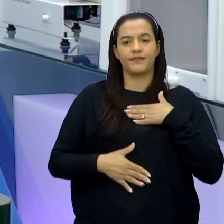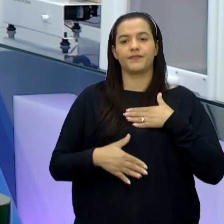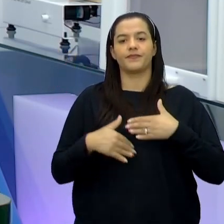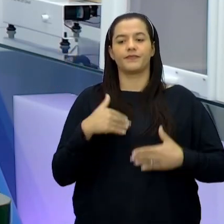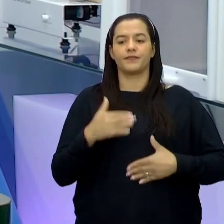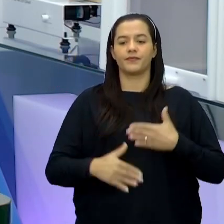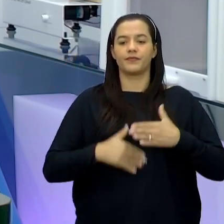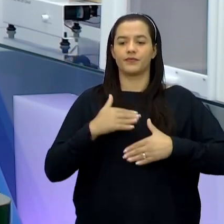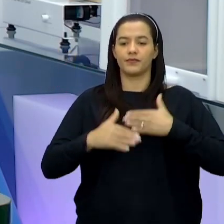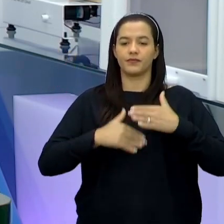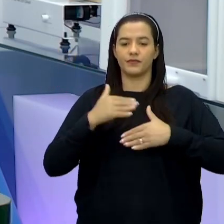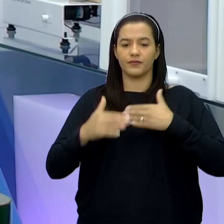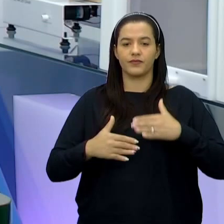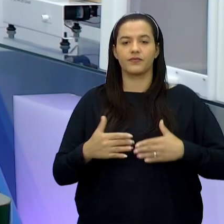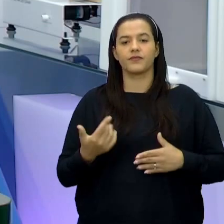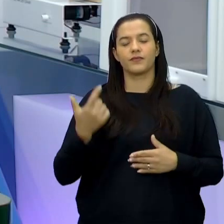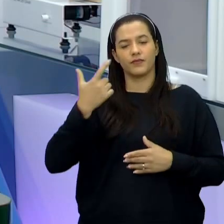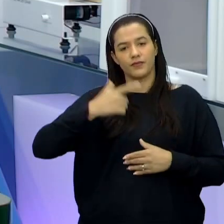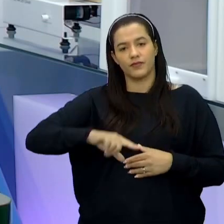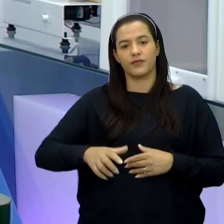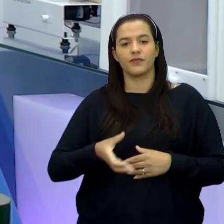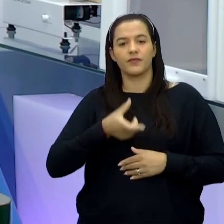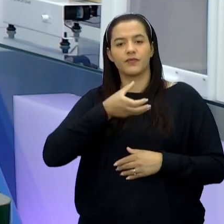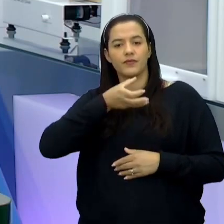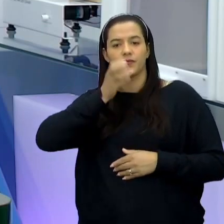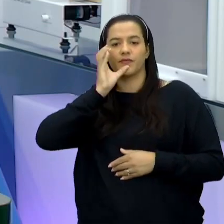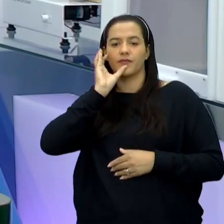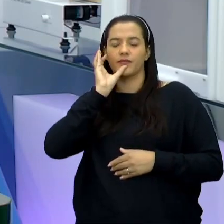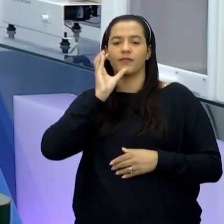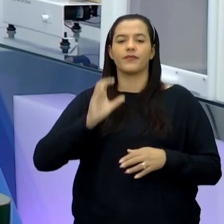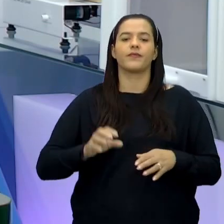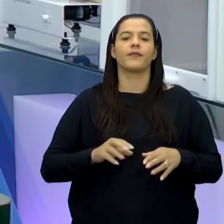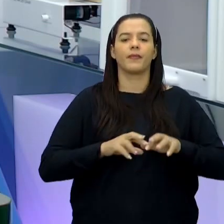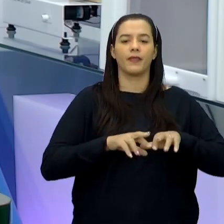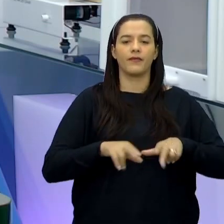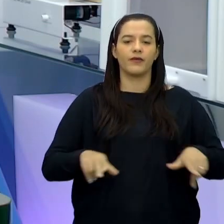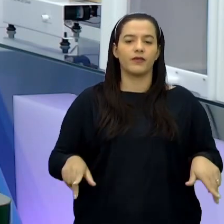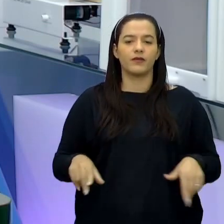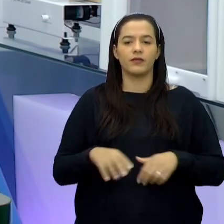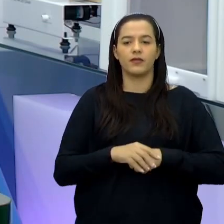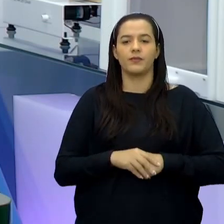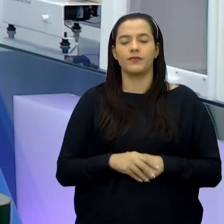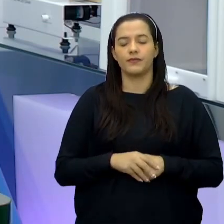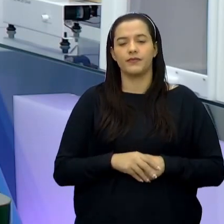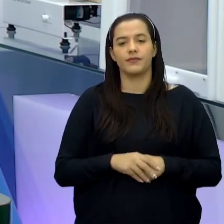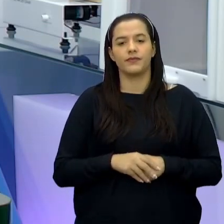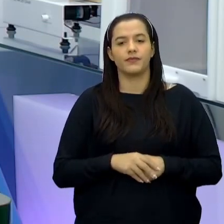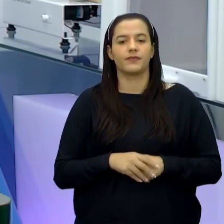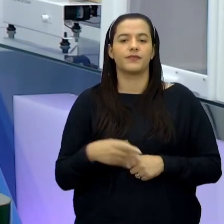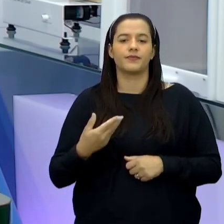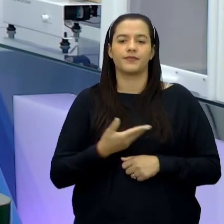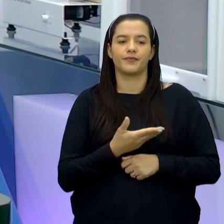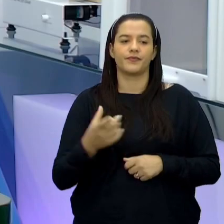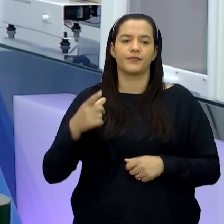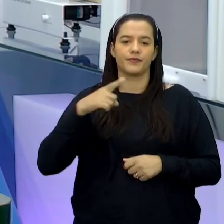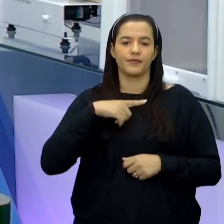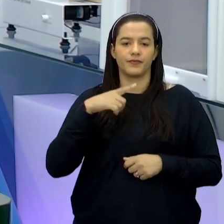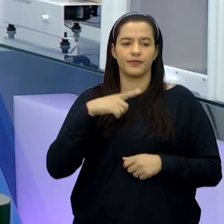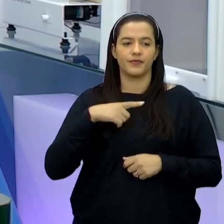Aí vem, você toma aquele antiácido e você acaba